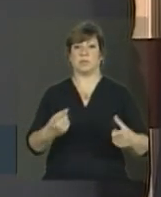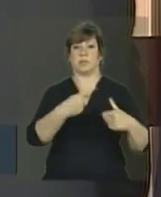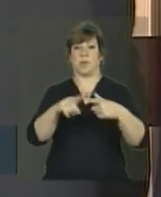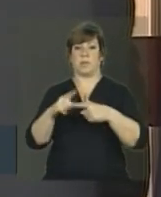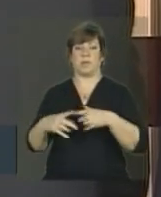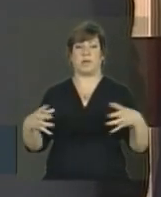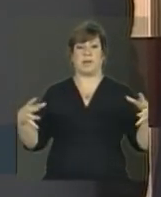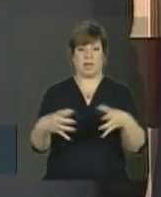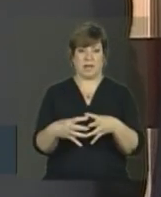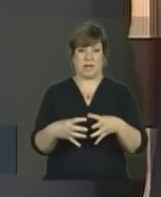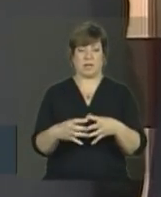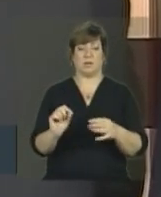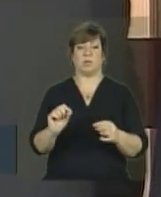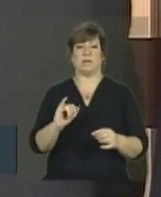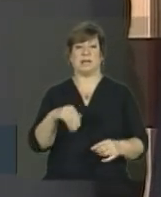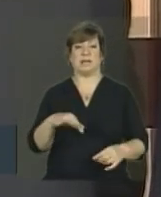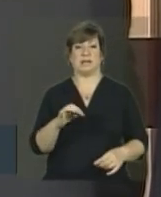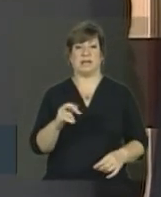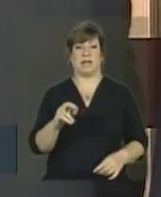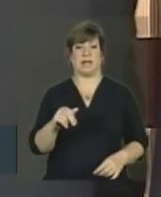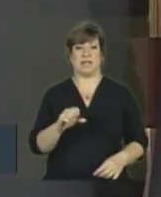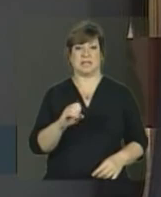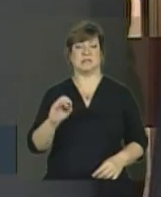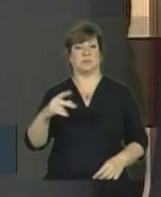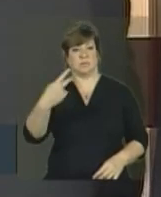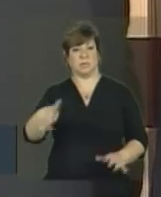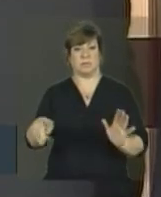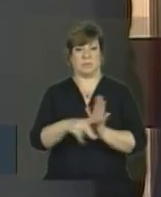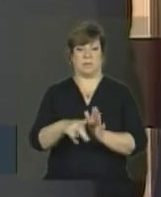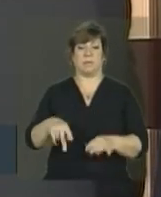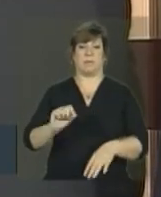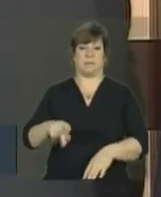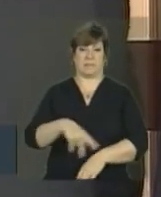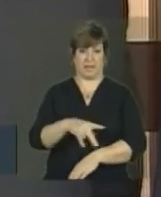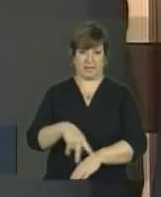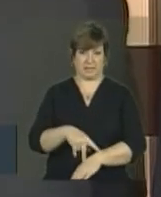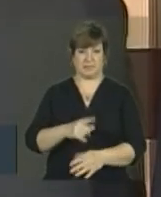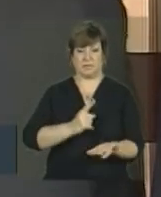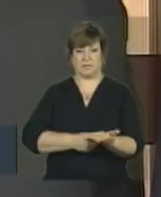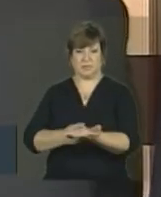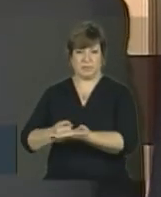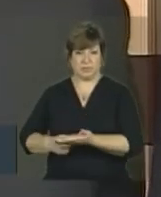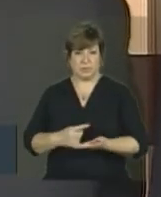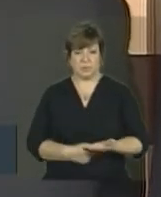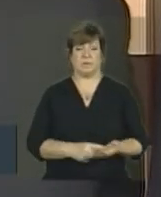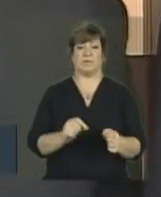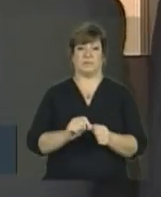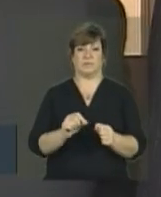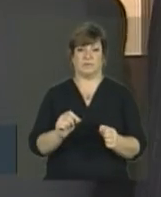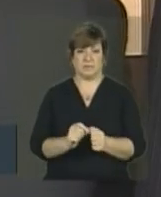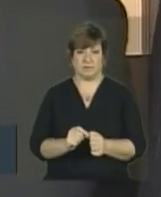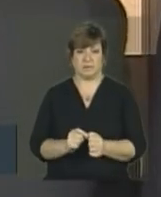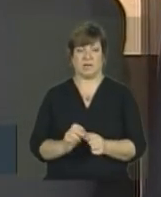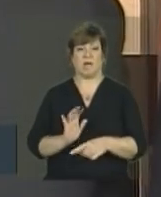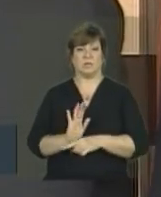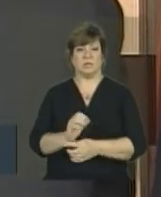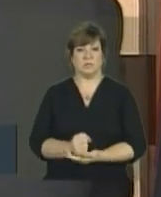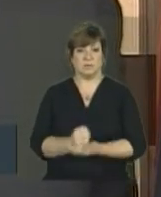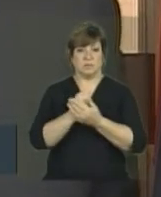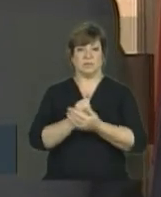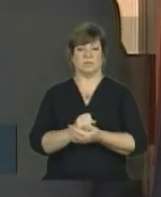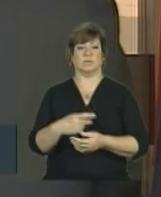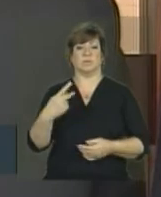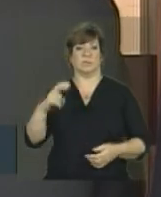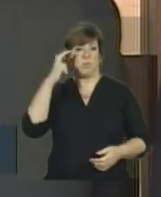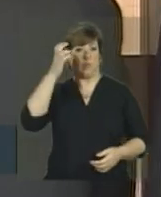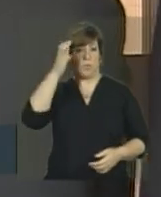os interesses de seu país, negociar acordos que tragam benefícios e promover a sua cultura